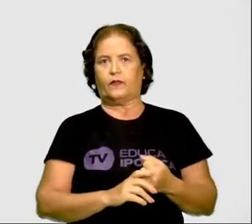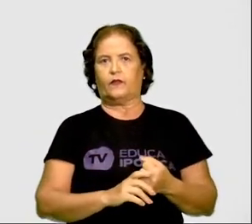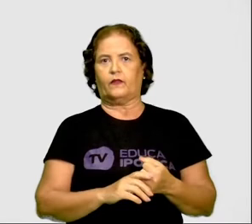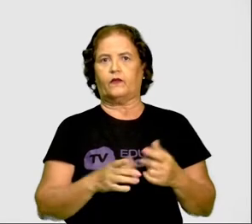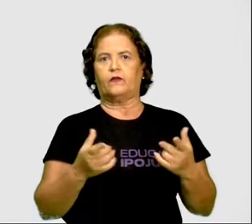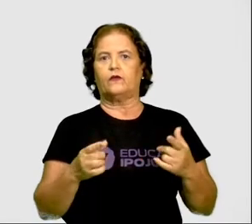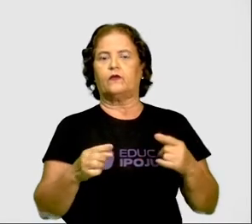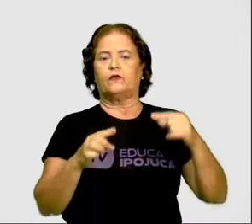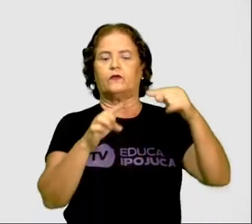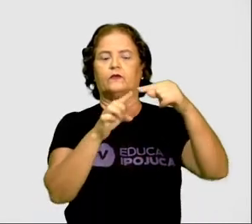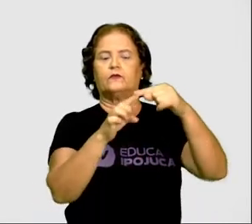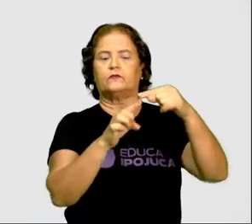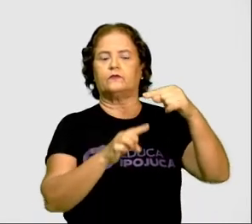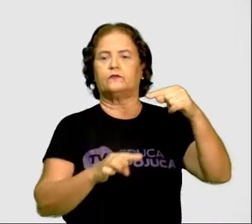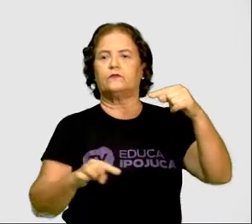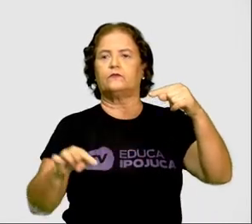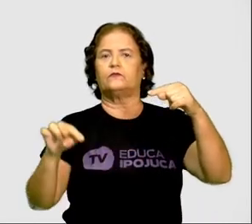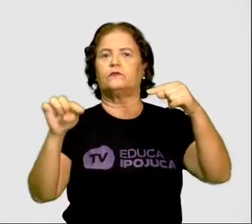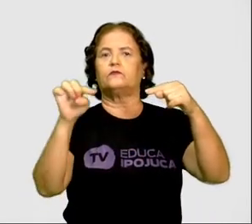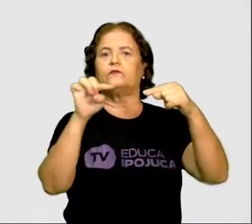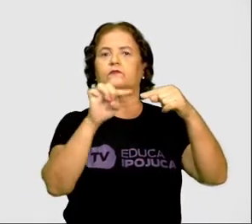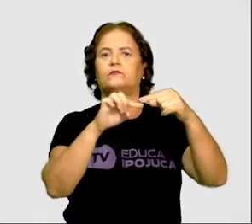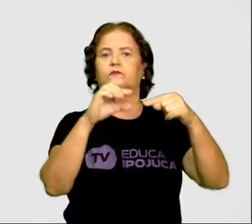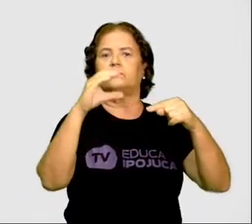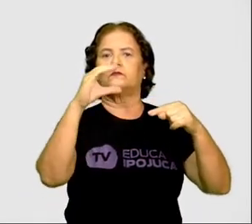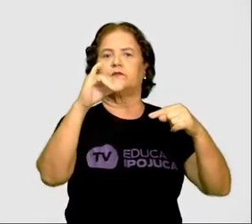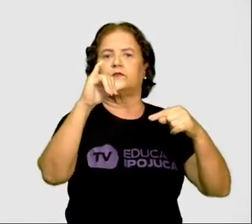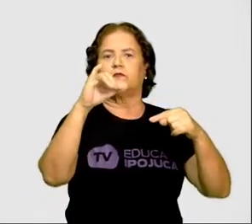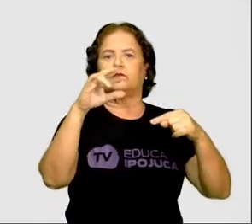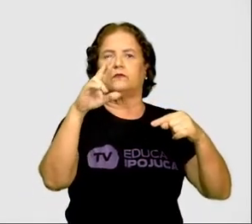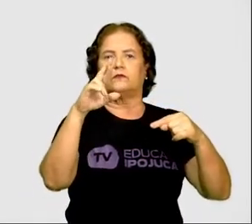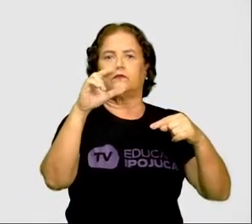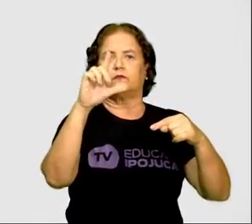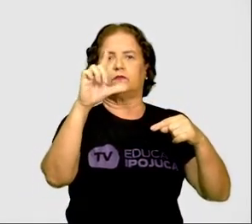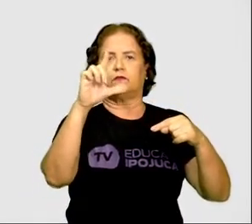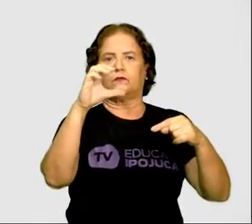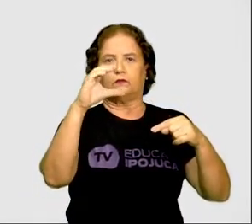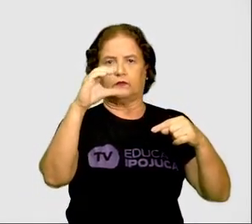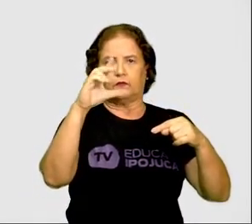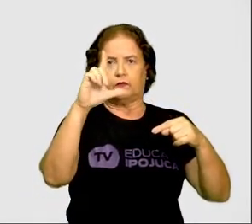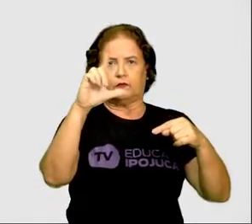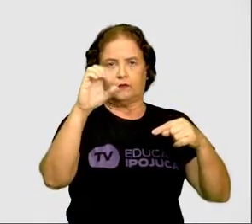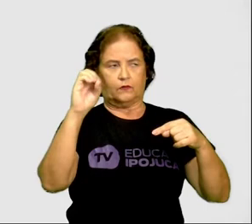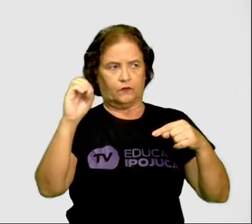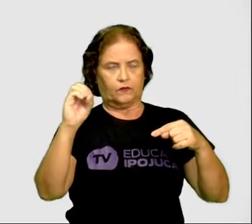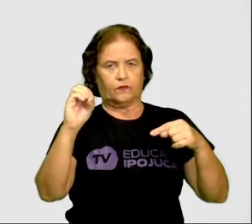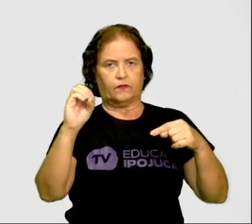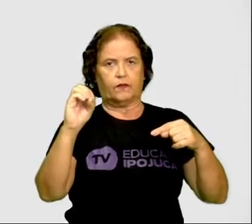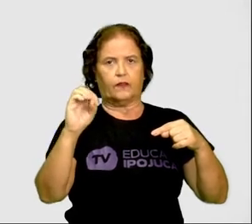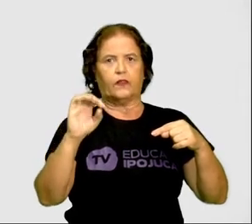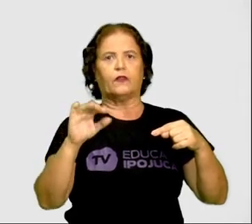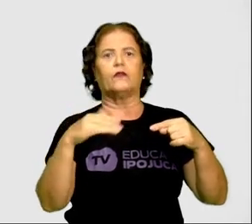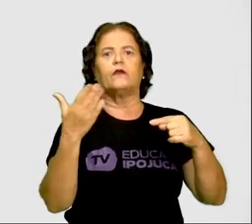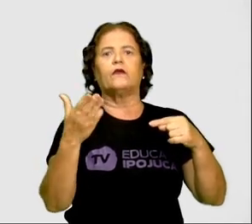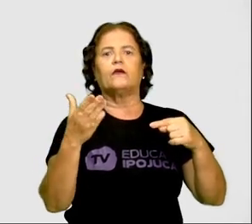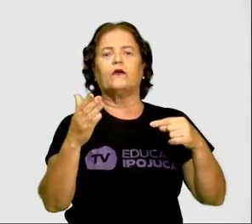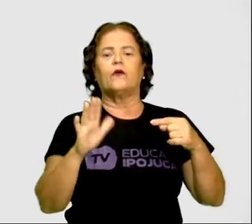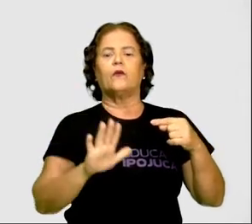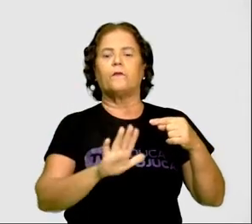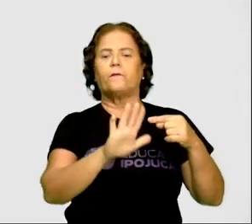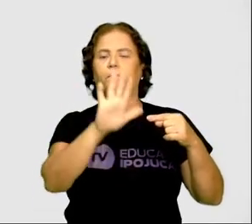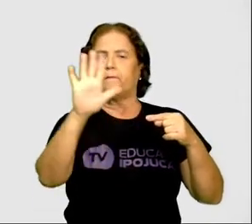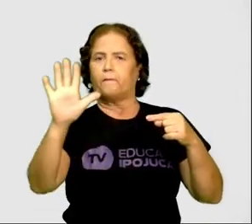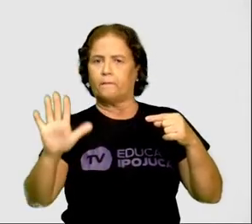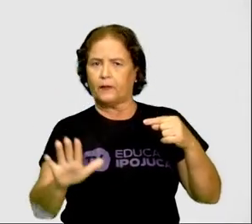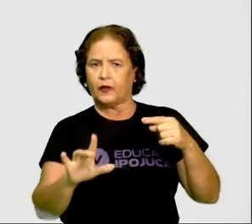E o círculo? O círculo é uma figura plana, sim, mas de uma única reta que